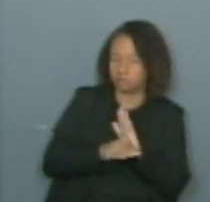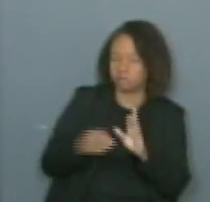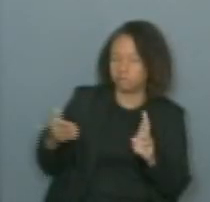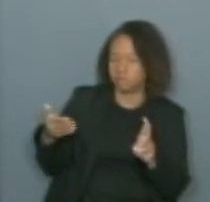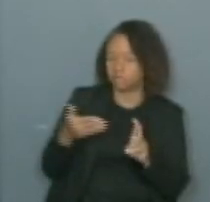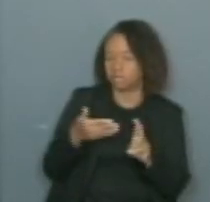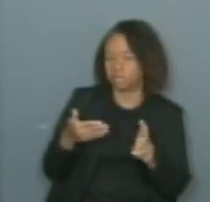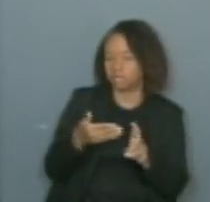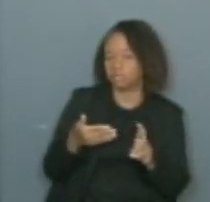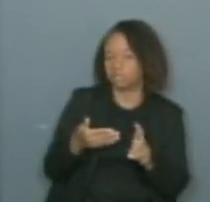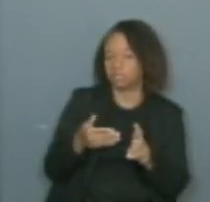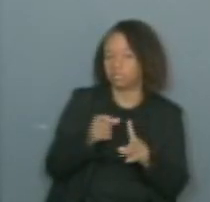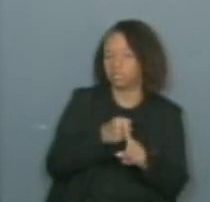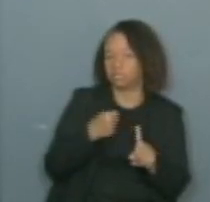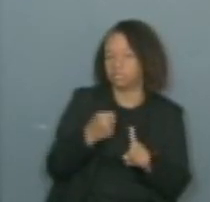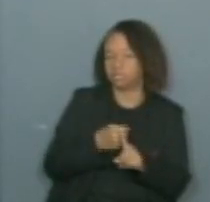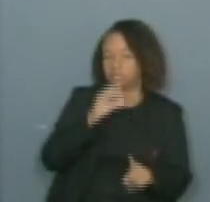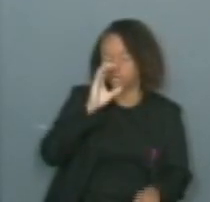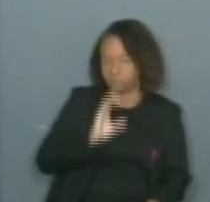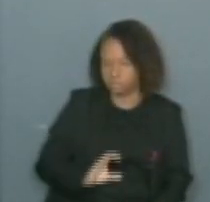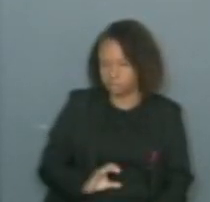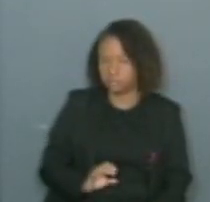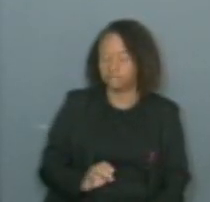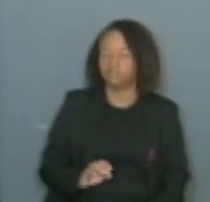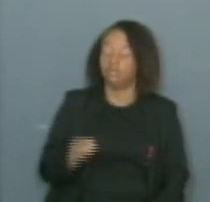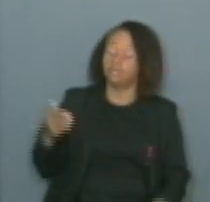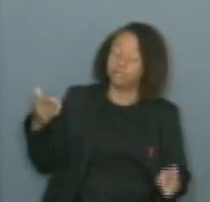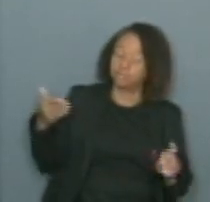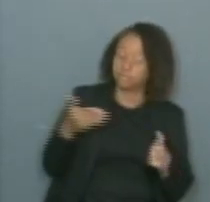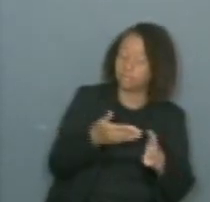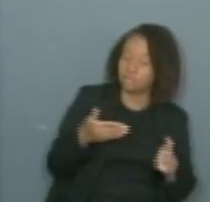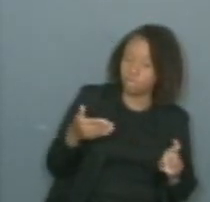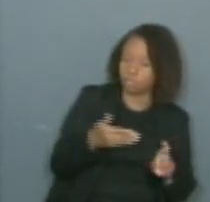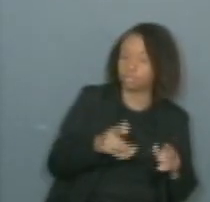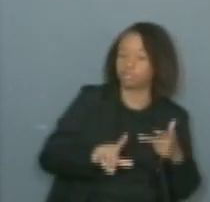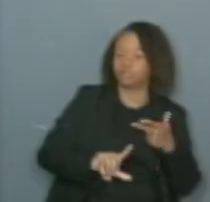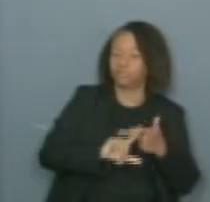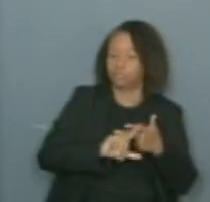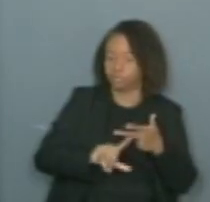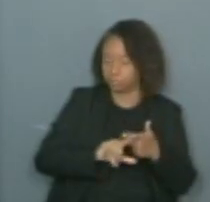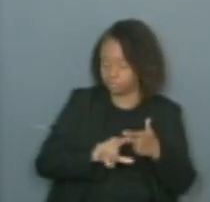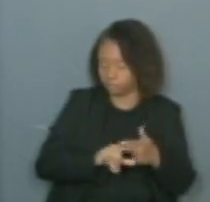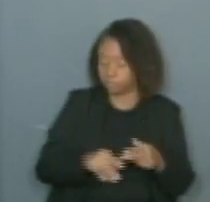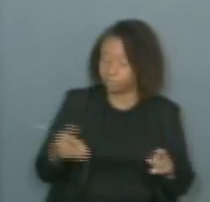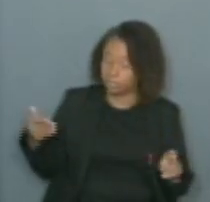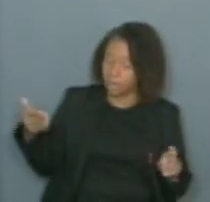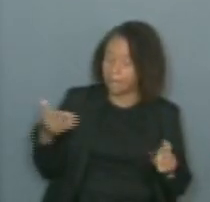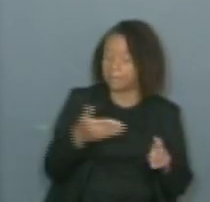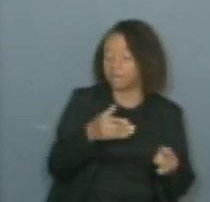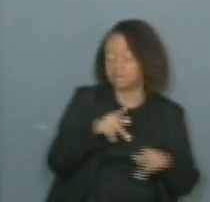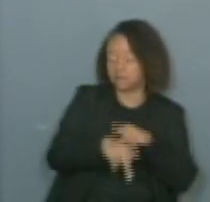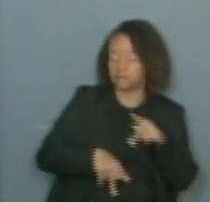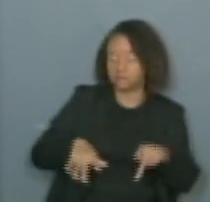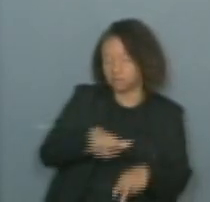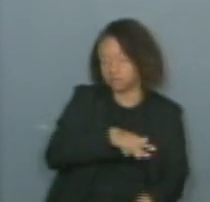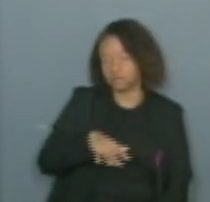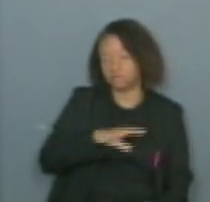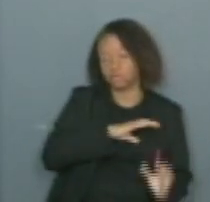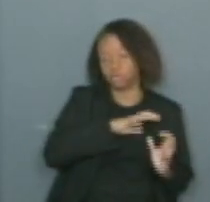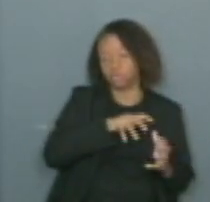da sociedade civil, representante do Poder Legislativo e também do Poder